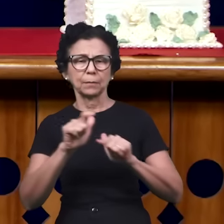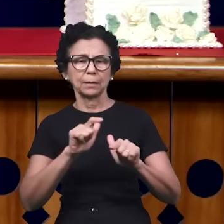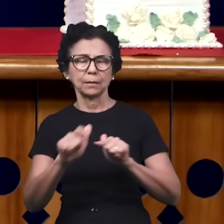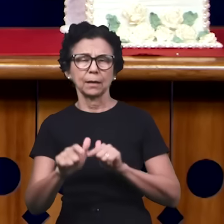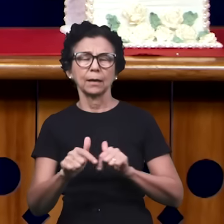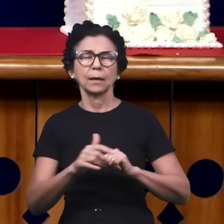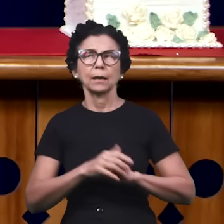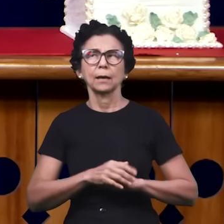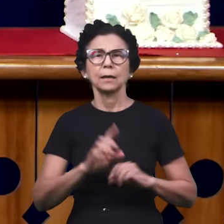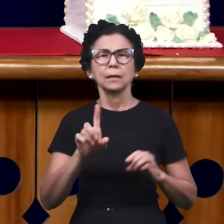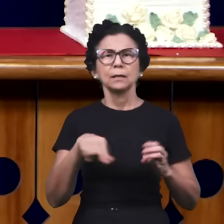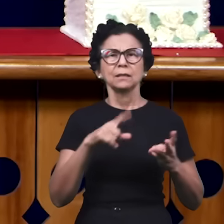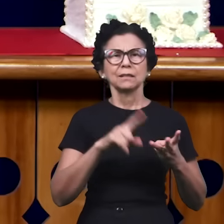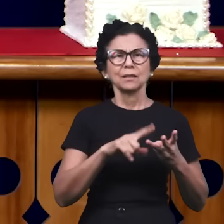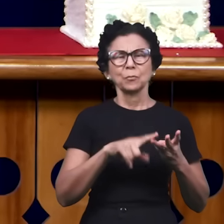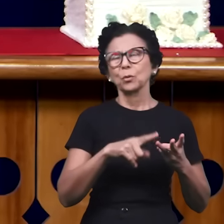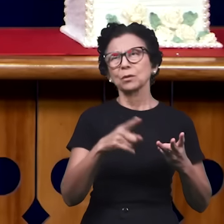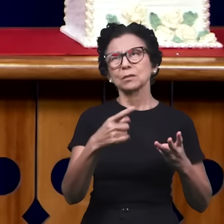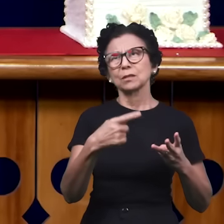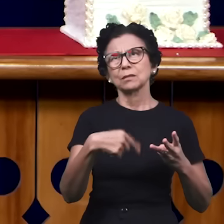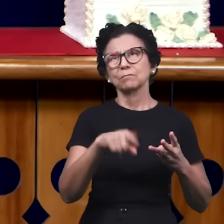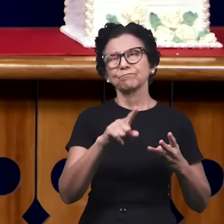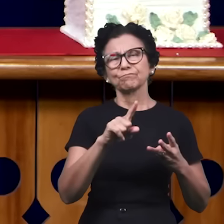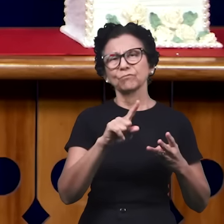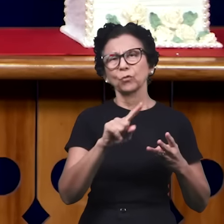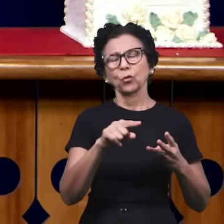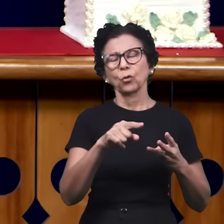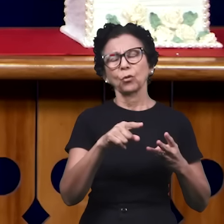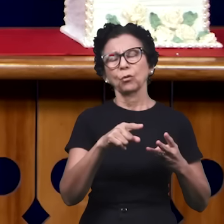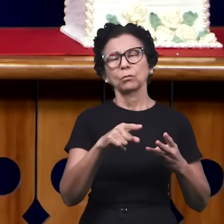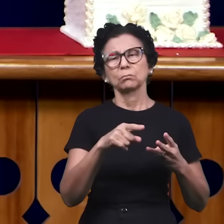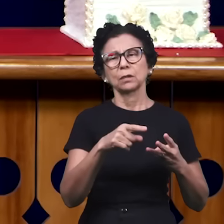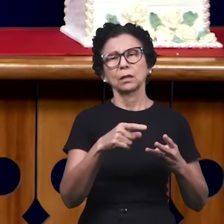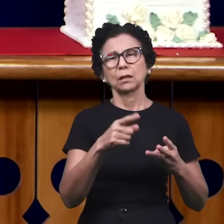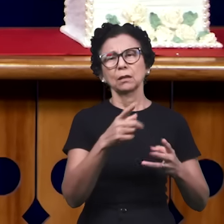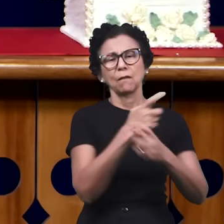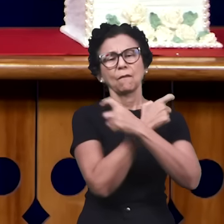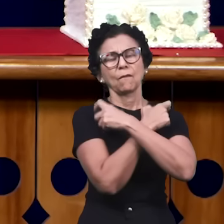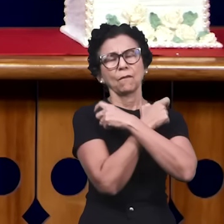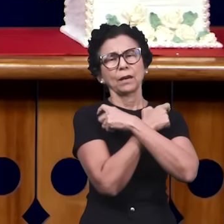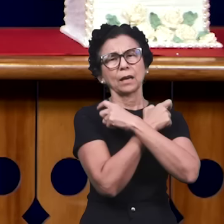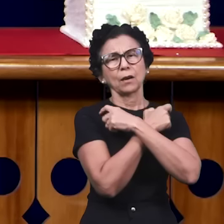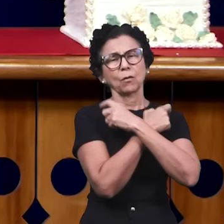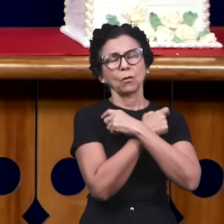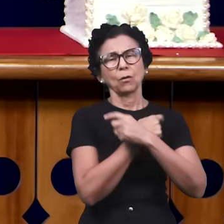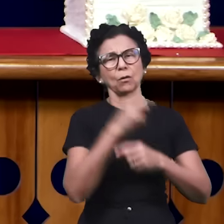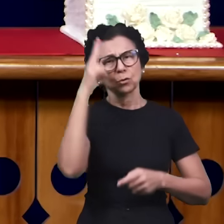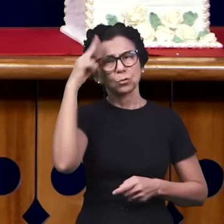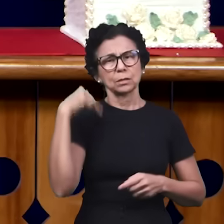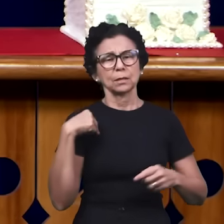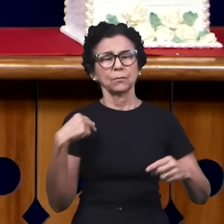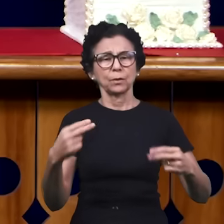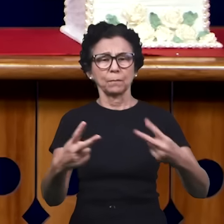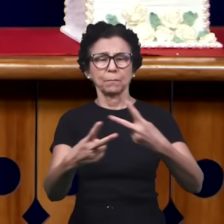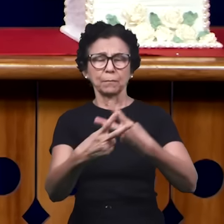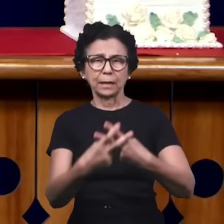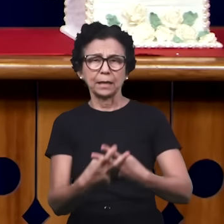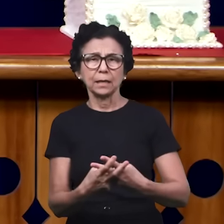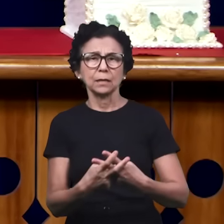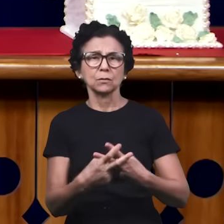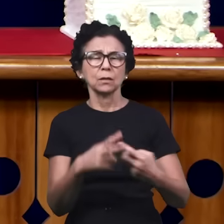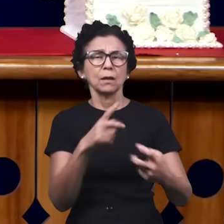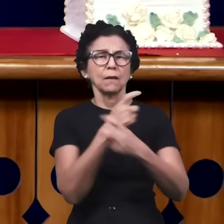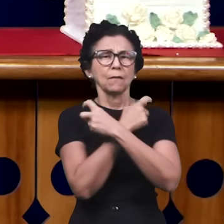trazido, ele interpretou os sonhos ali no cárcere de Faraó, e depois ele foi levado à presença de Faraó, interpretou o